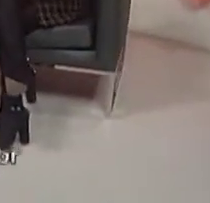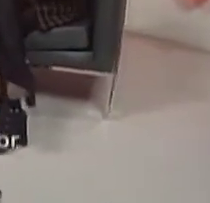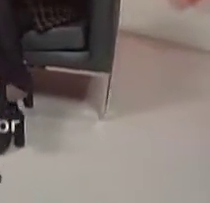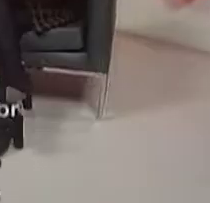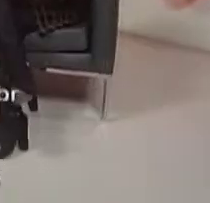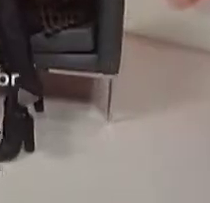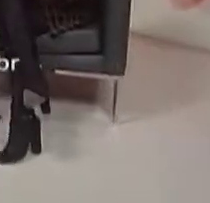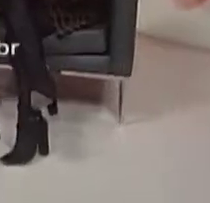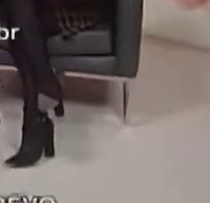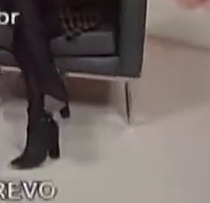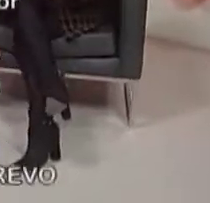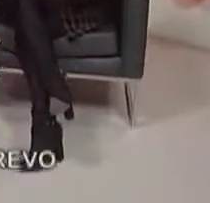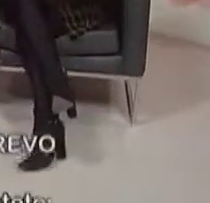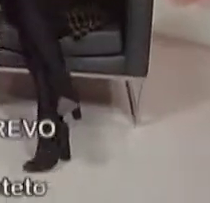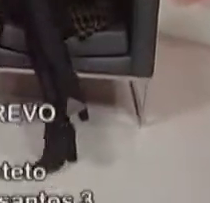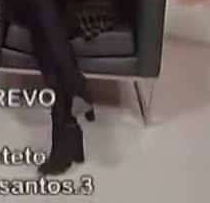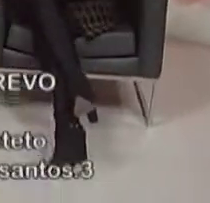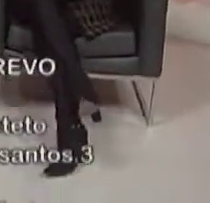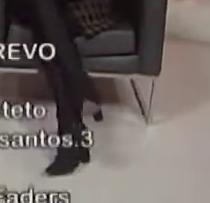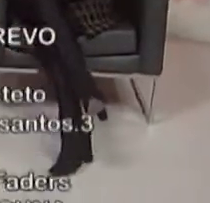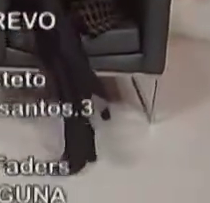E aí